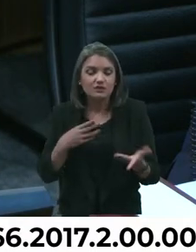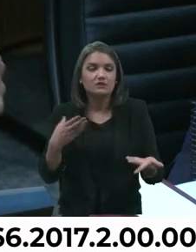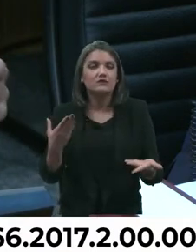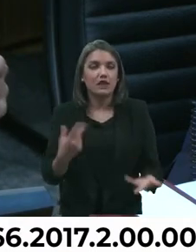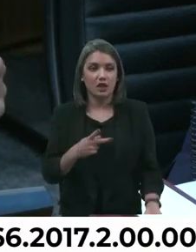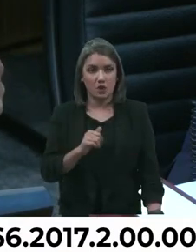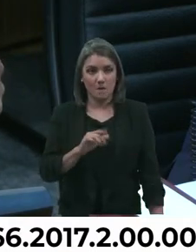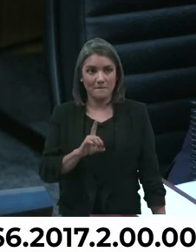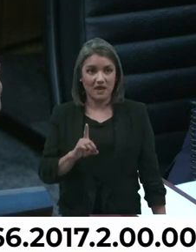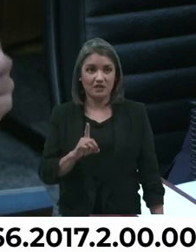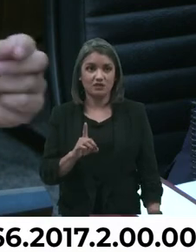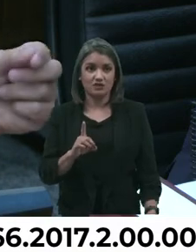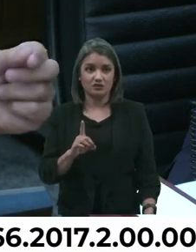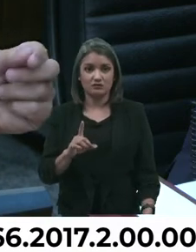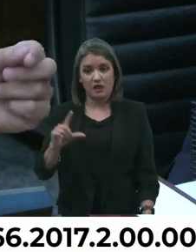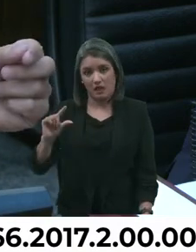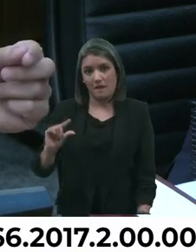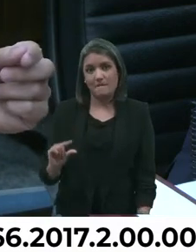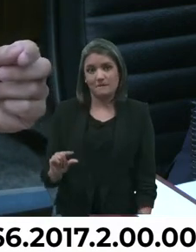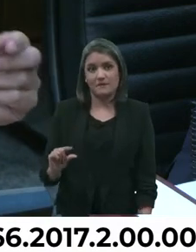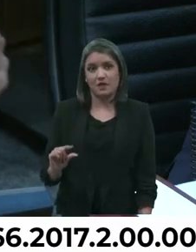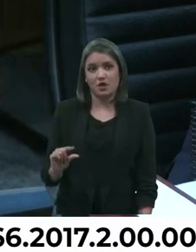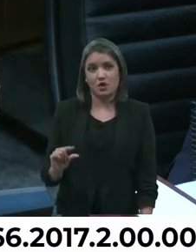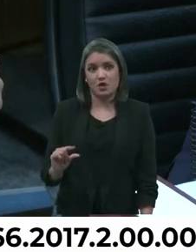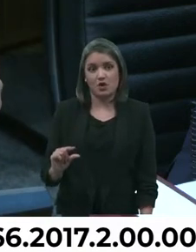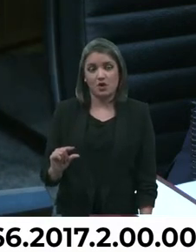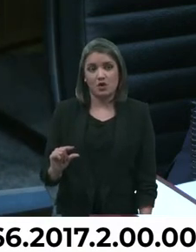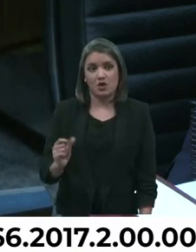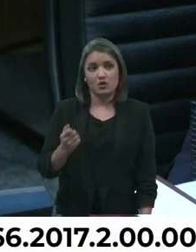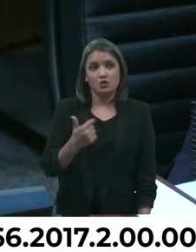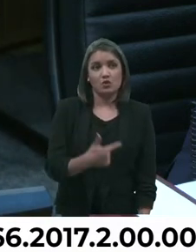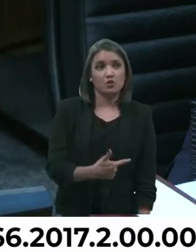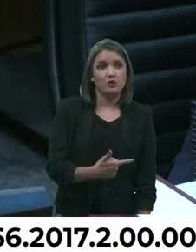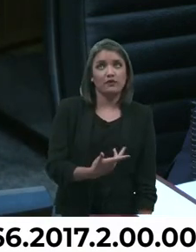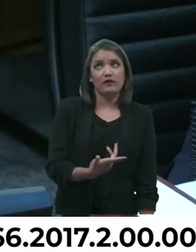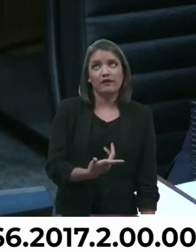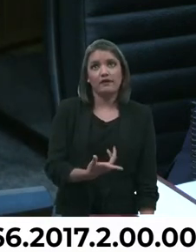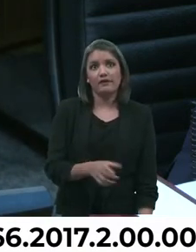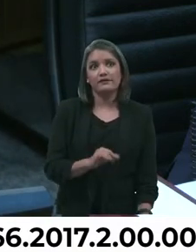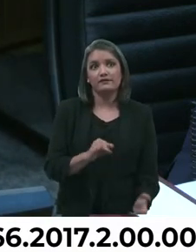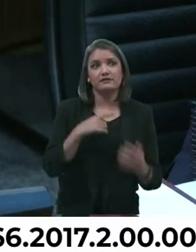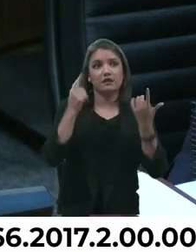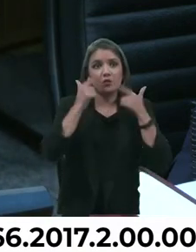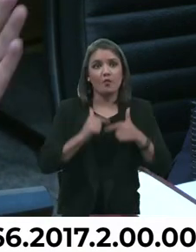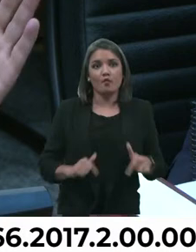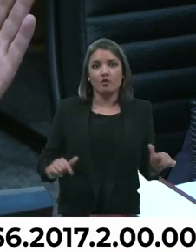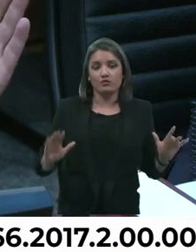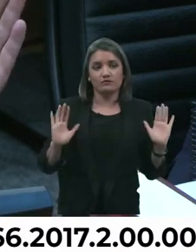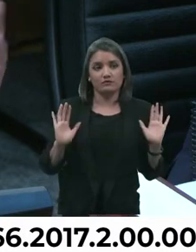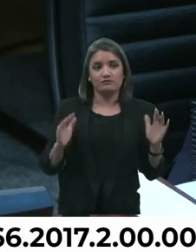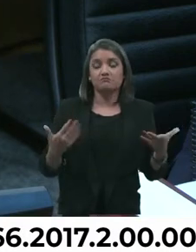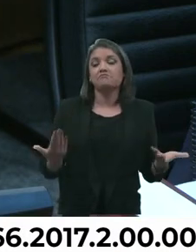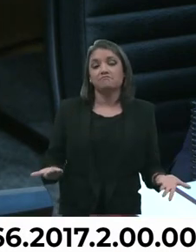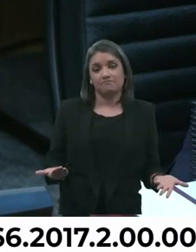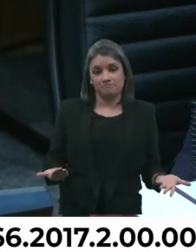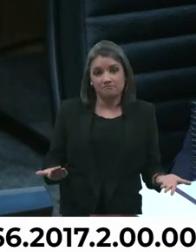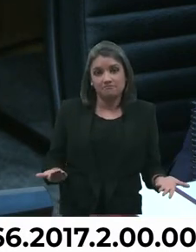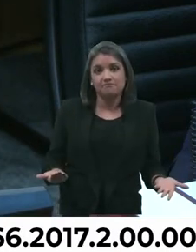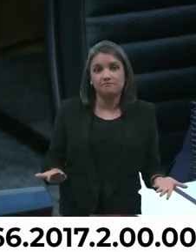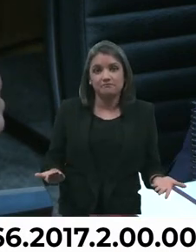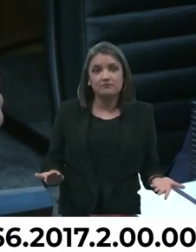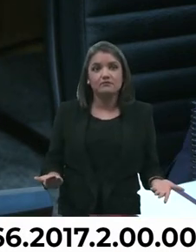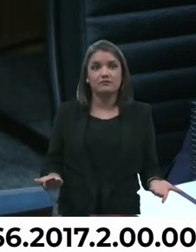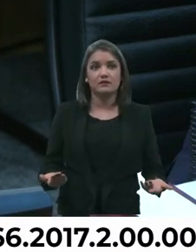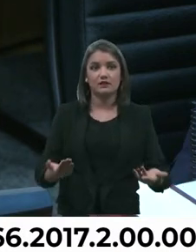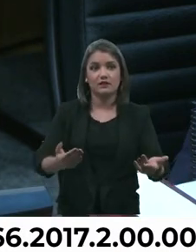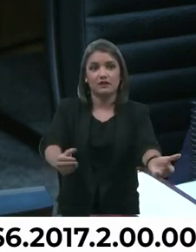seria menor, em caso de condenação, do que na hipótese de absolvição. Isso, para mim, além